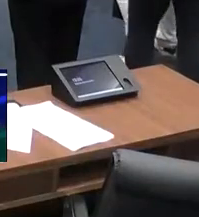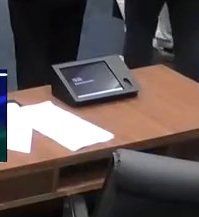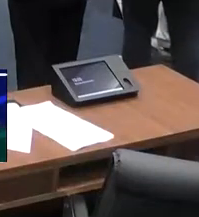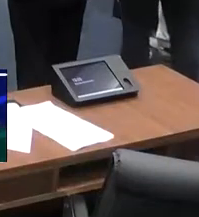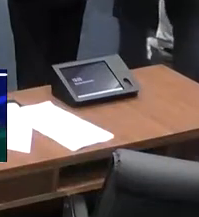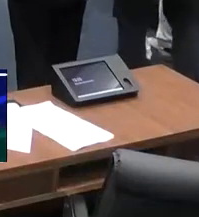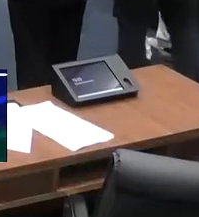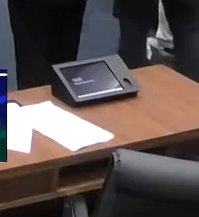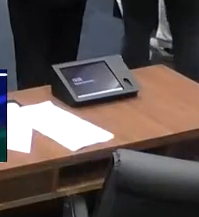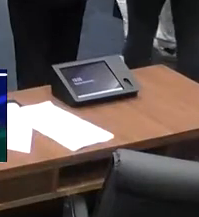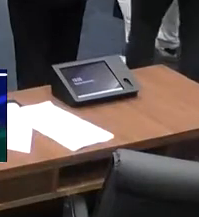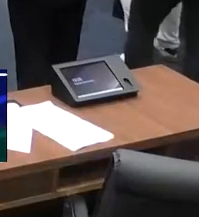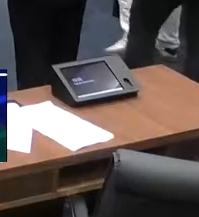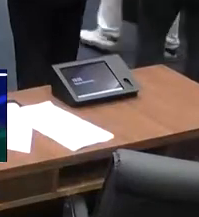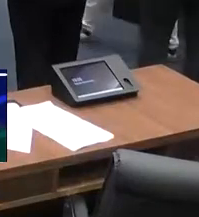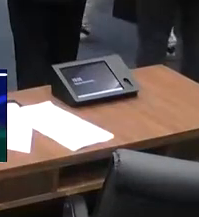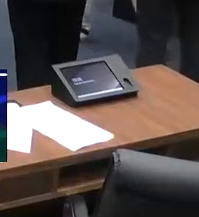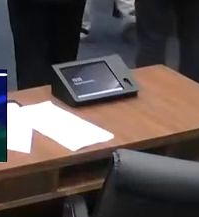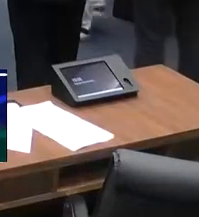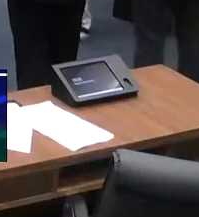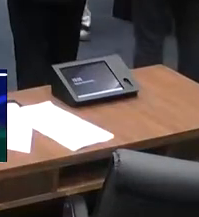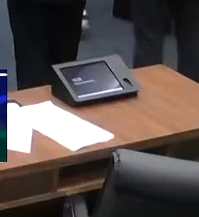Perfeito. Tem que sincronizar.